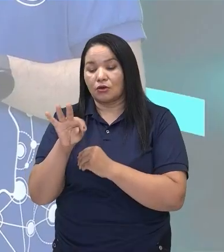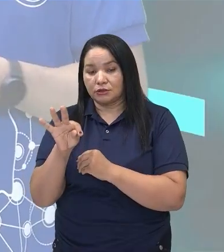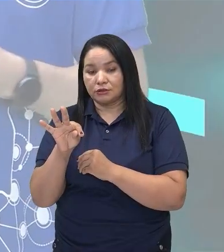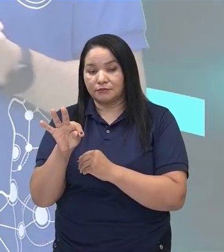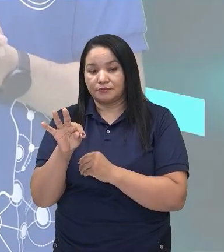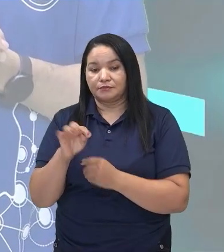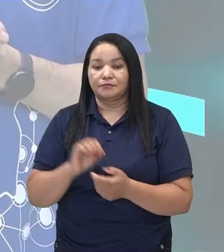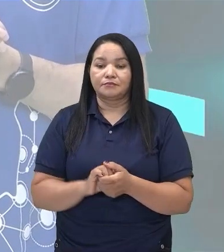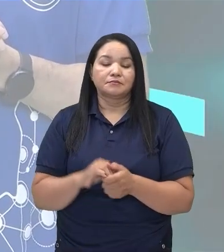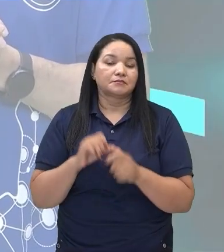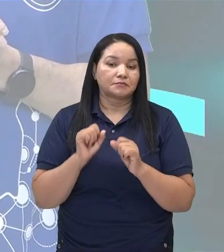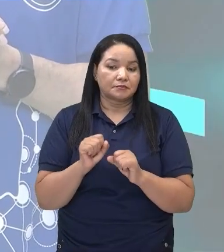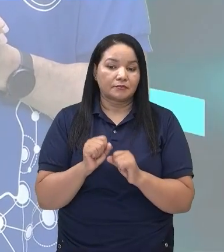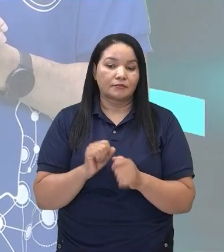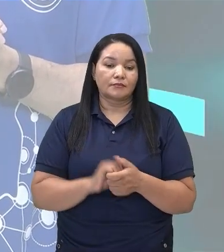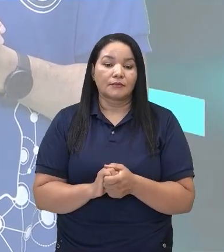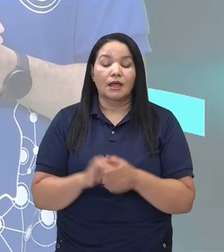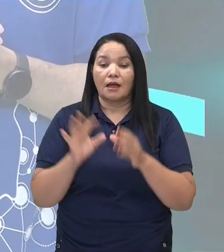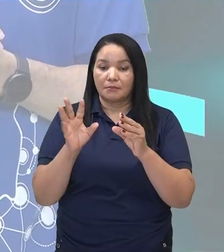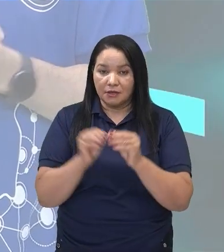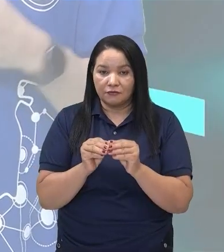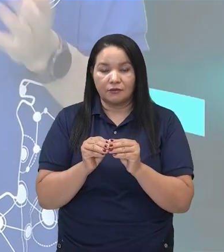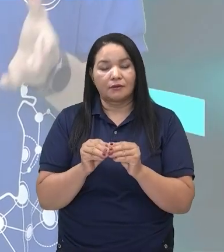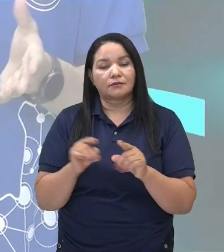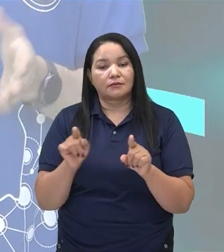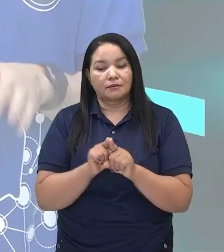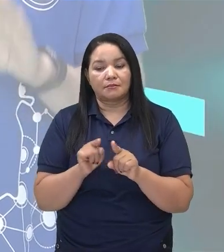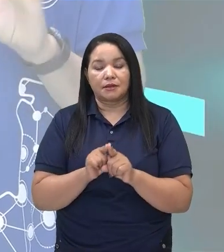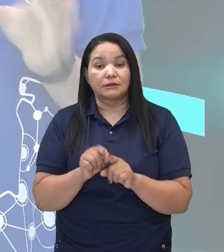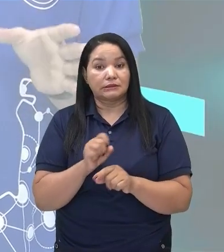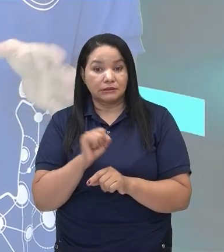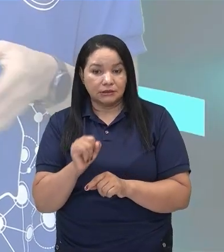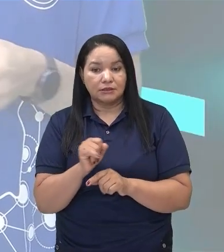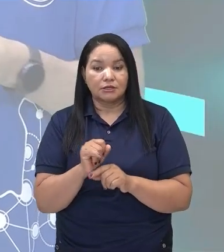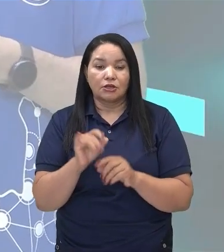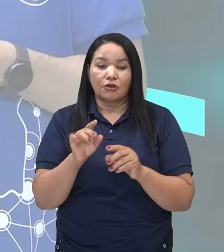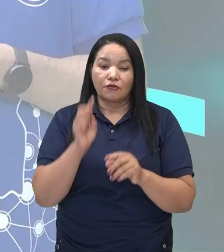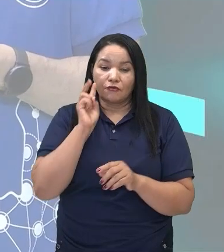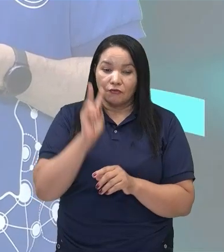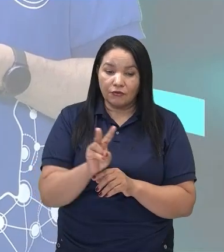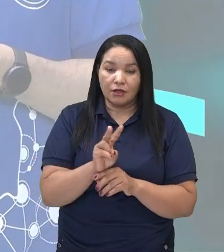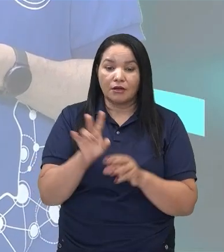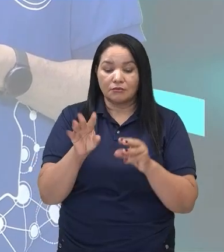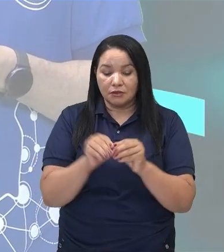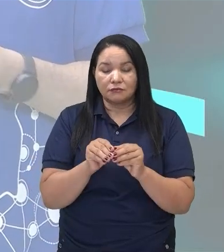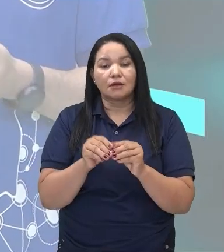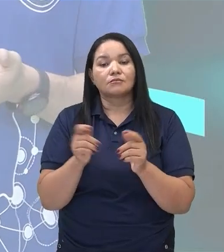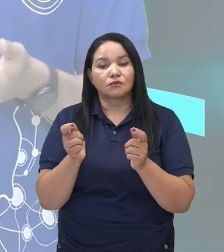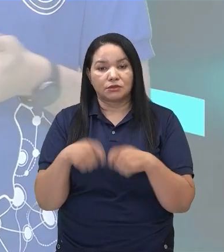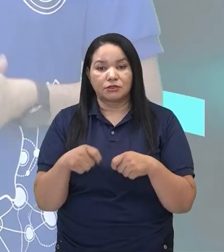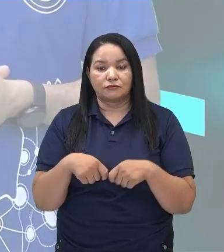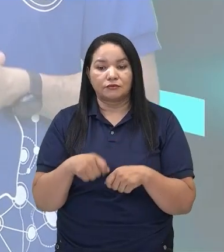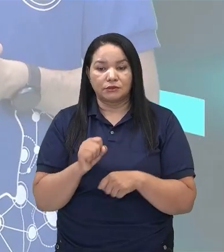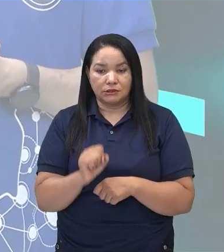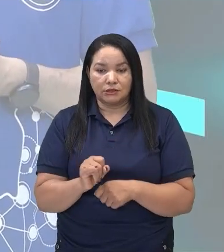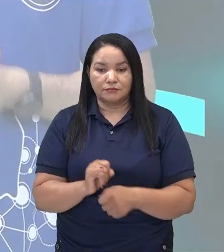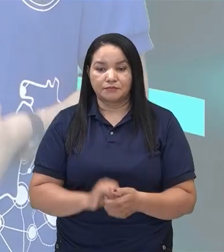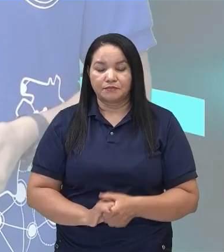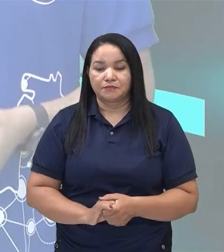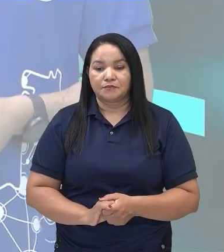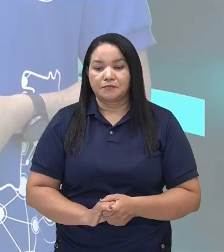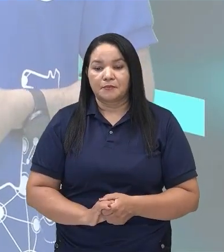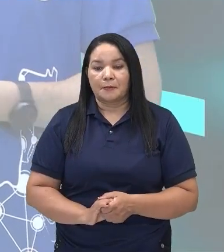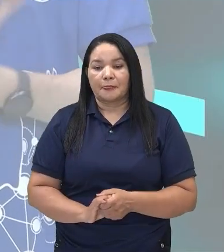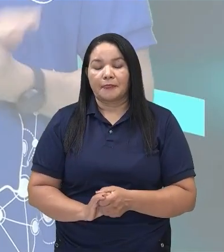especialmente na forma negativa, com a sua forma abreviada, tá bom? Se aparecer abreviado, não está errado, isso é possível, tá bom? Só que é um pouco mais